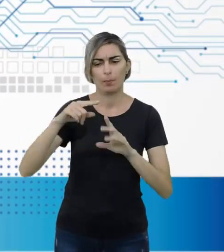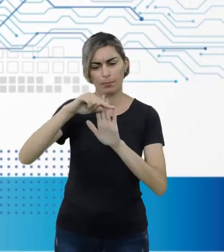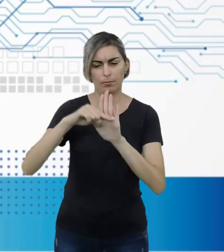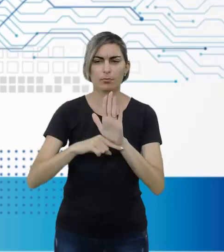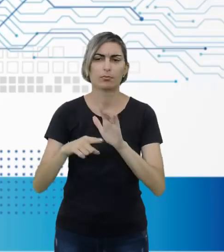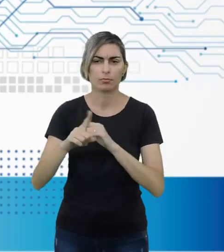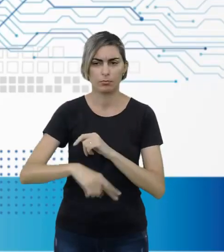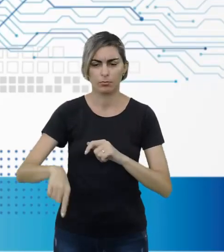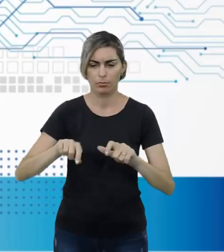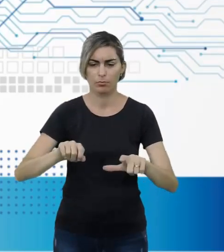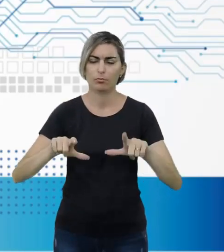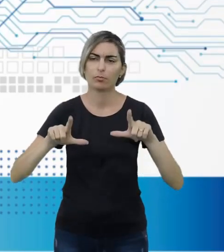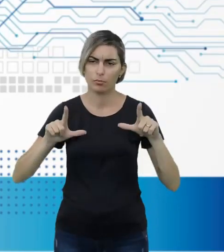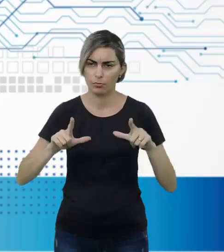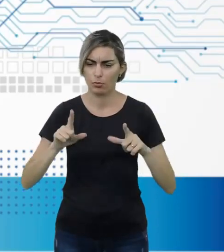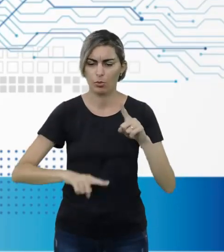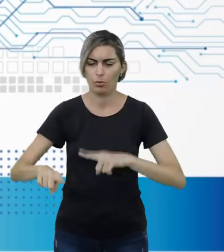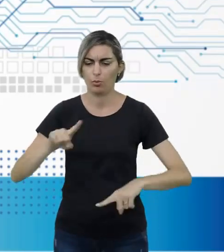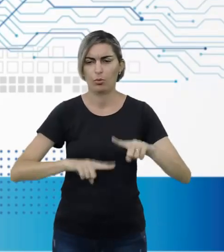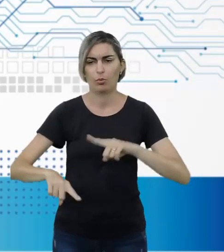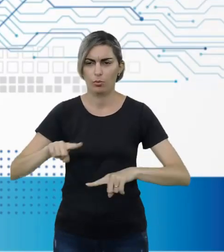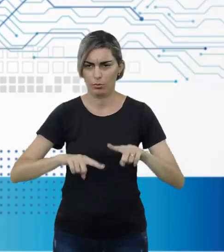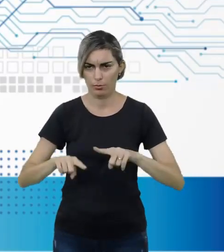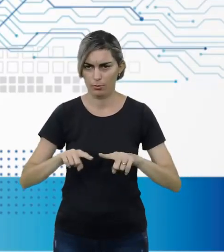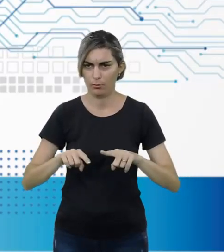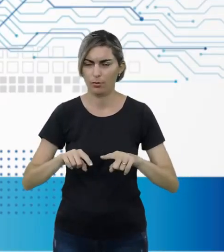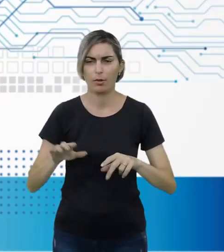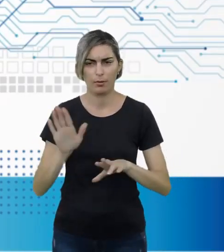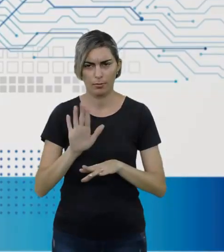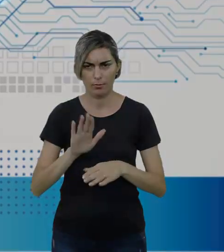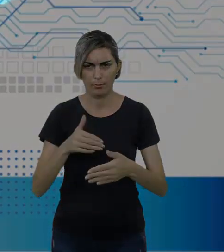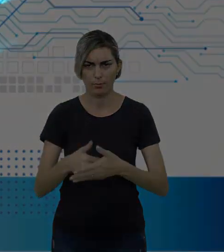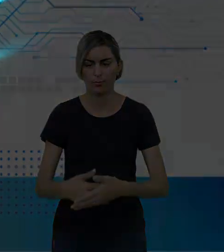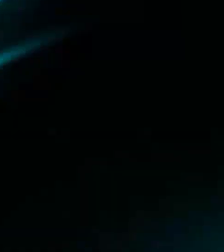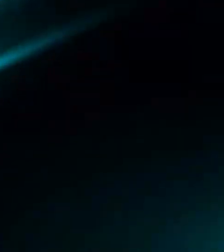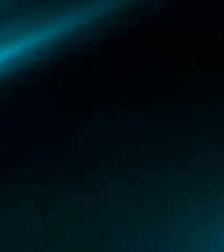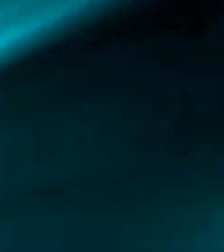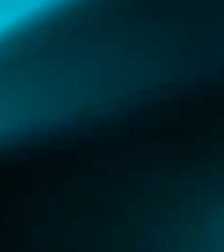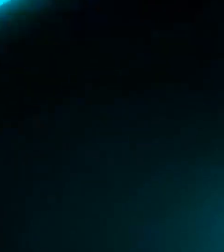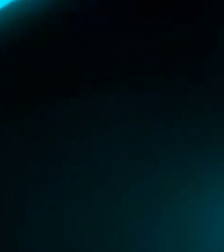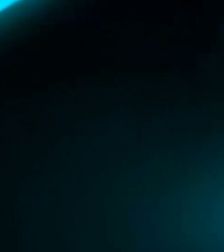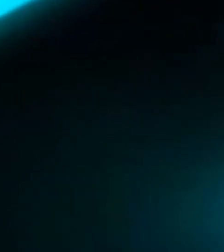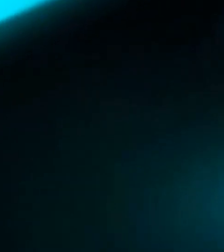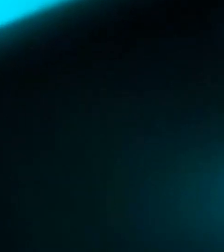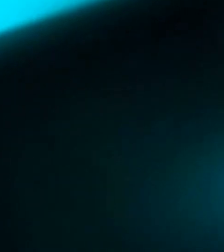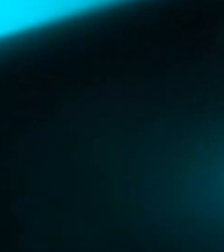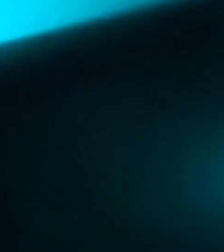programar a nossa placa Arduino para controlar alguns dispositivos. Então, até lá!